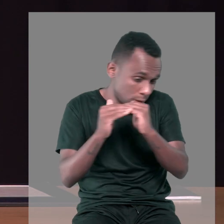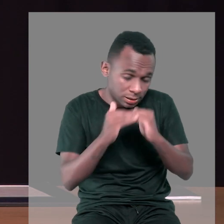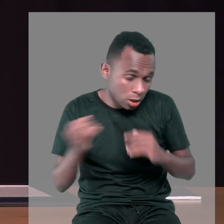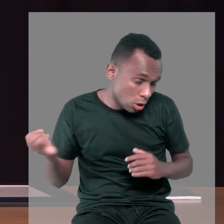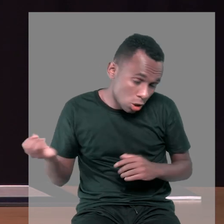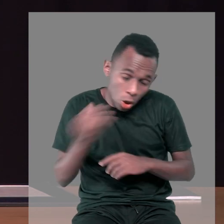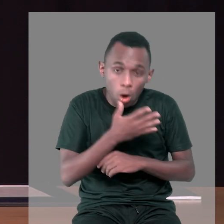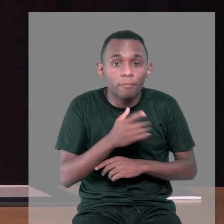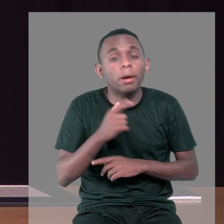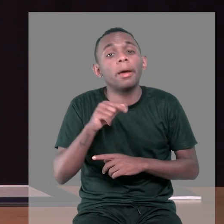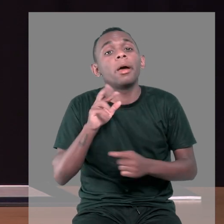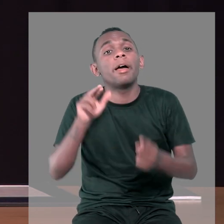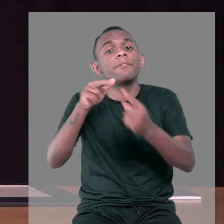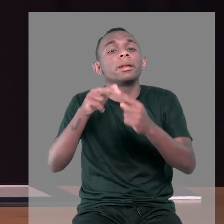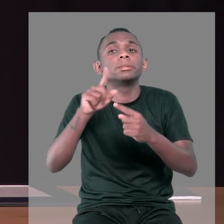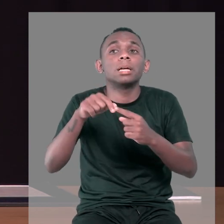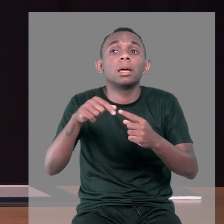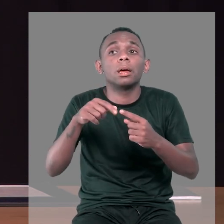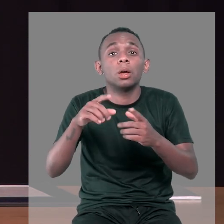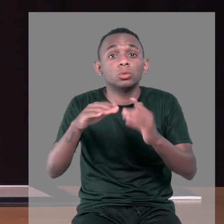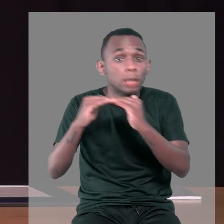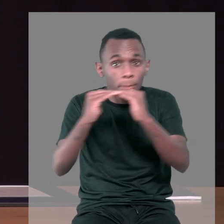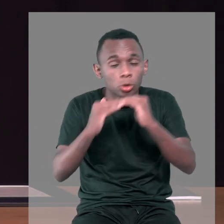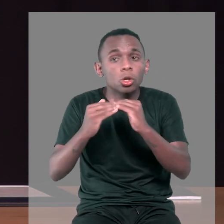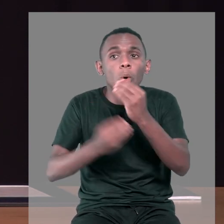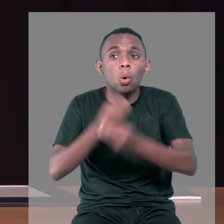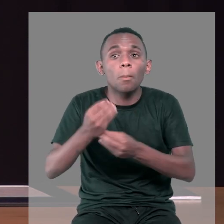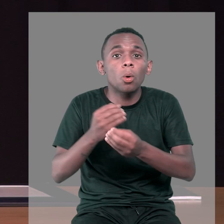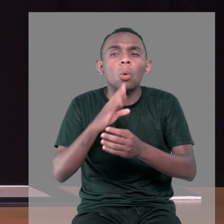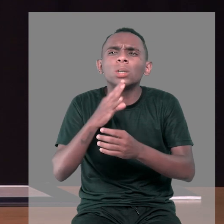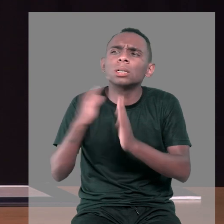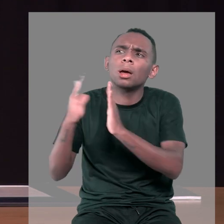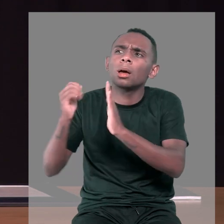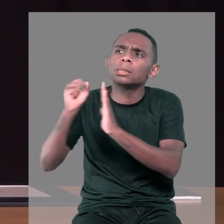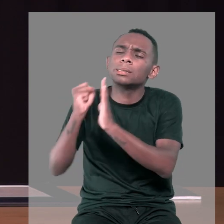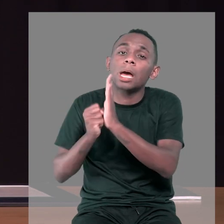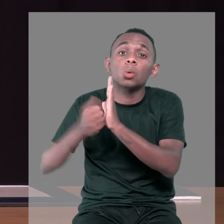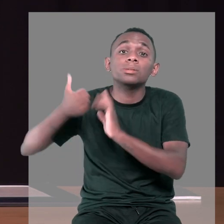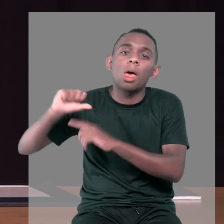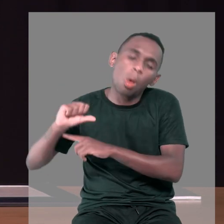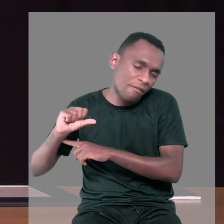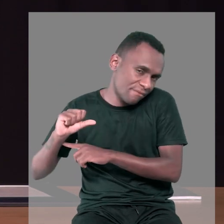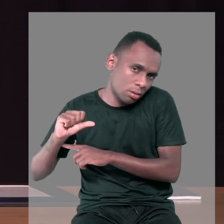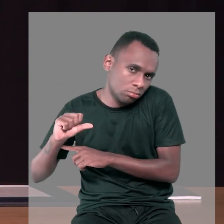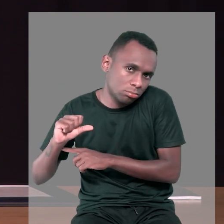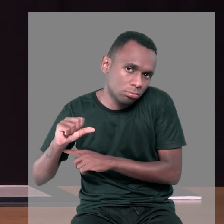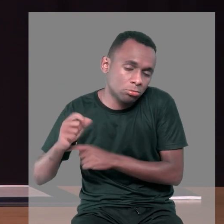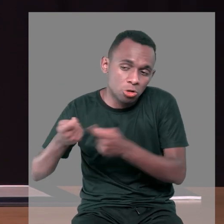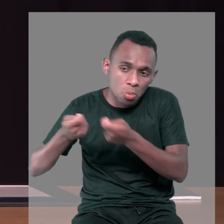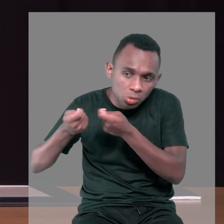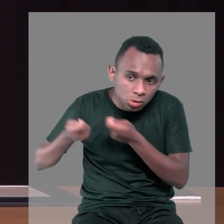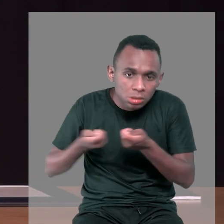inclusiva nesse sentido jurídico, né? Mesmo que, se de fato ela não é sempre inclusiva, todos nós sabemos disso, mas